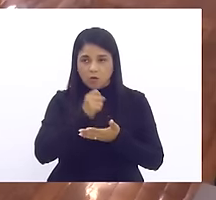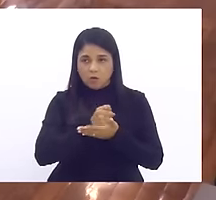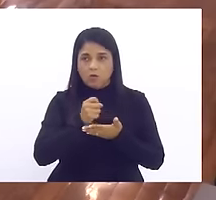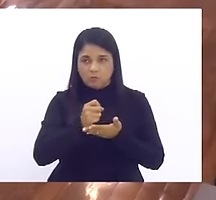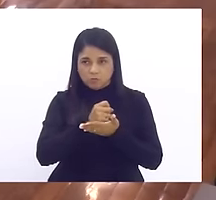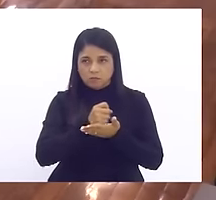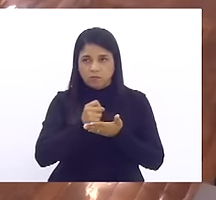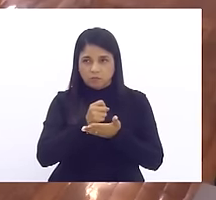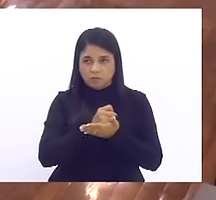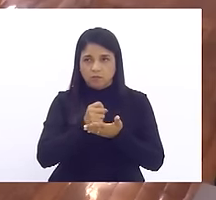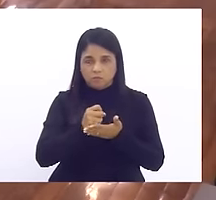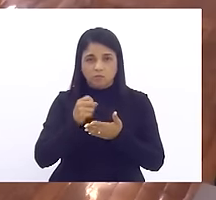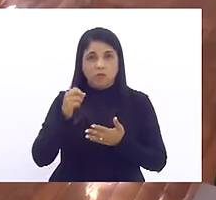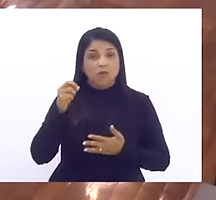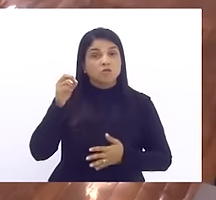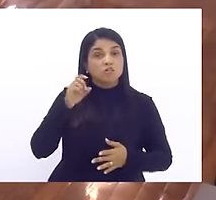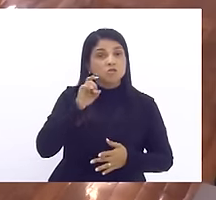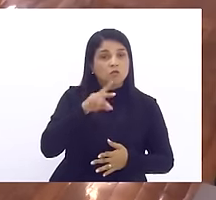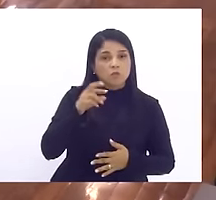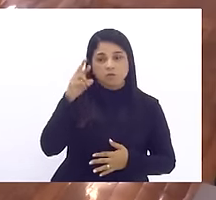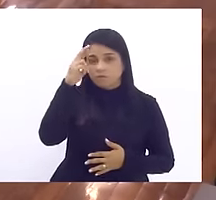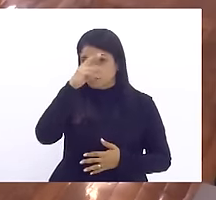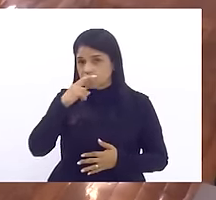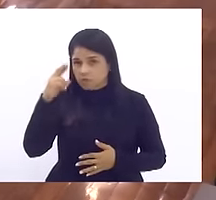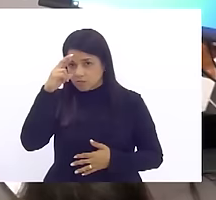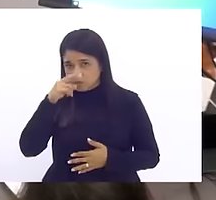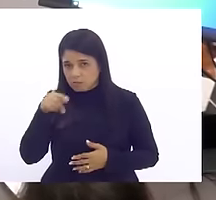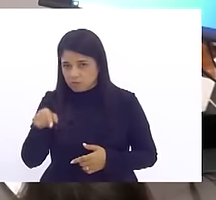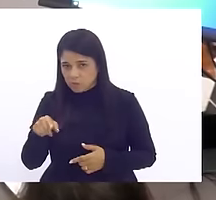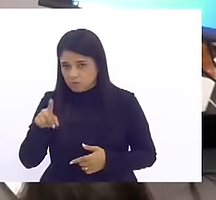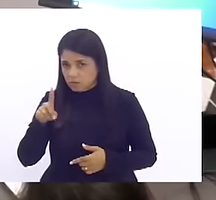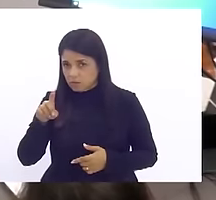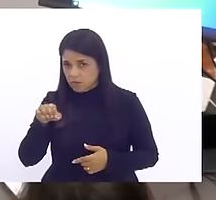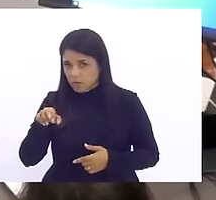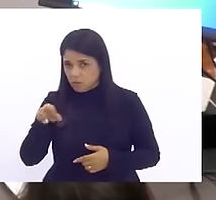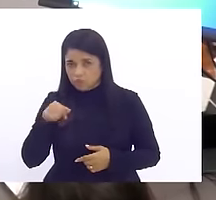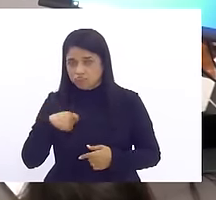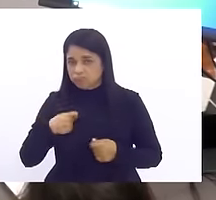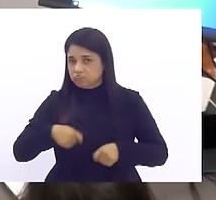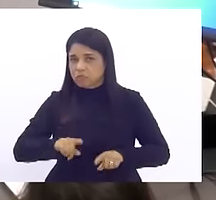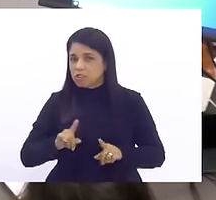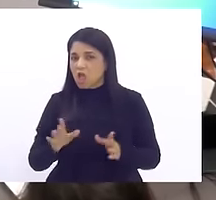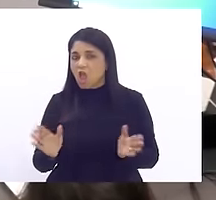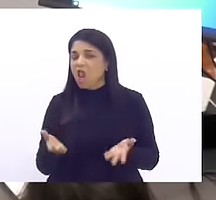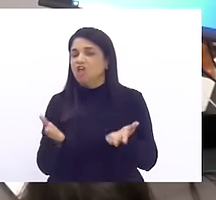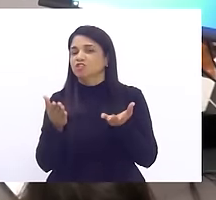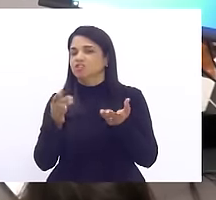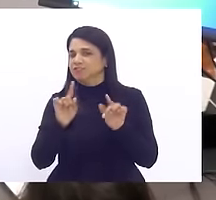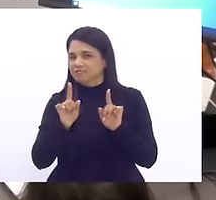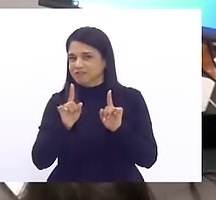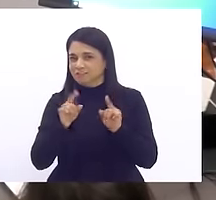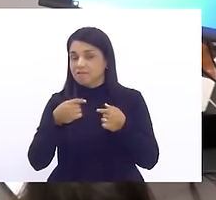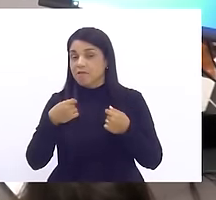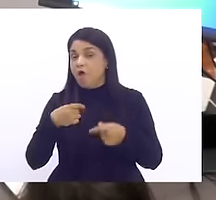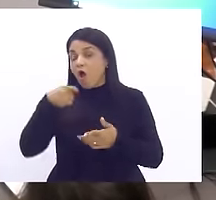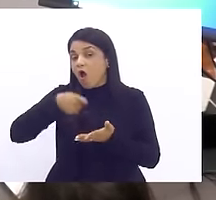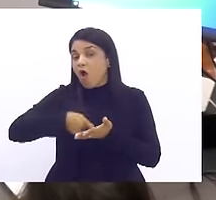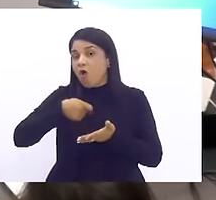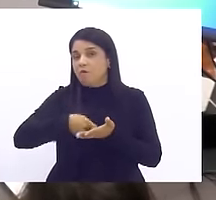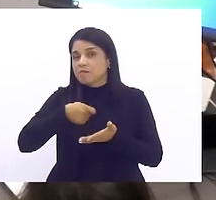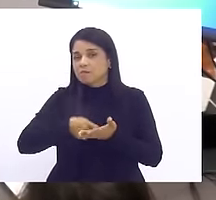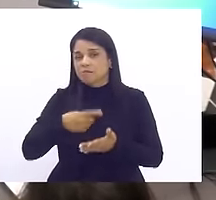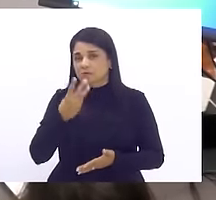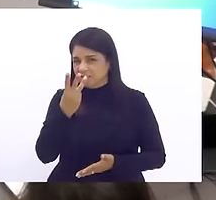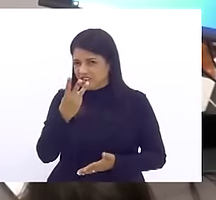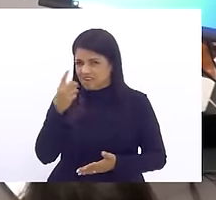apenas nas fiscalizações do de dentro na verdade com três deputados tem que